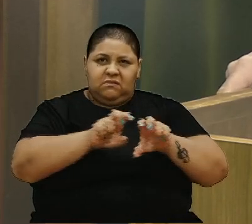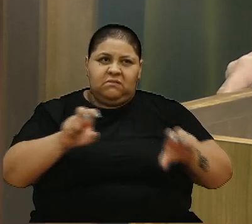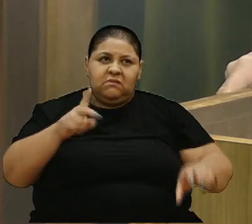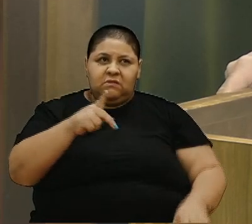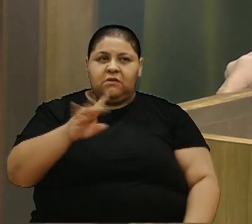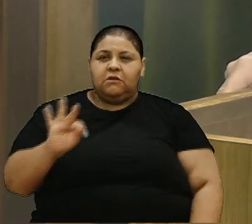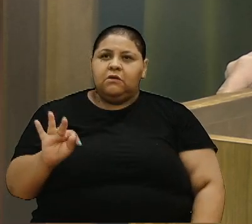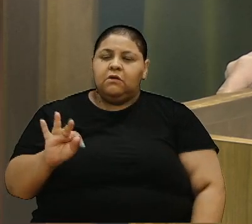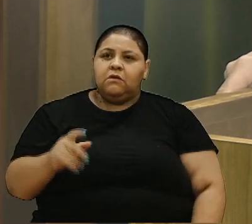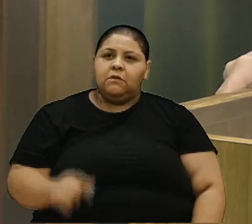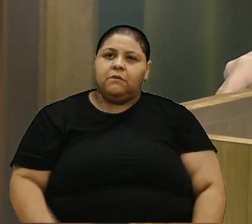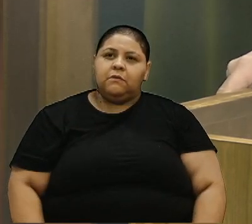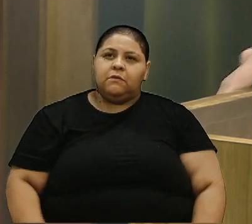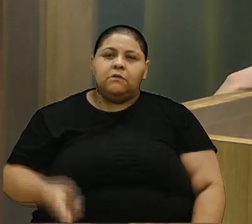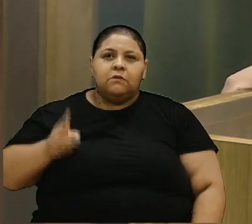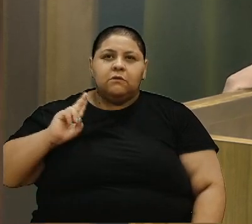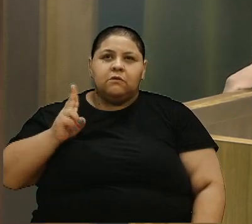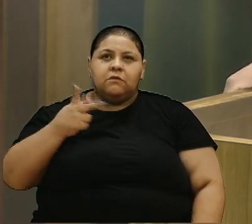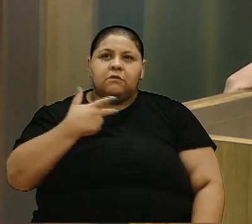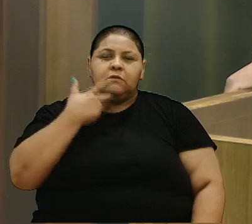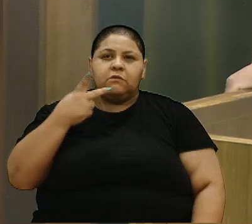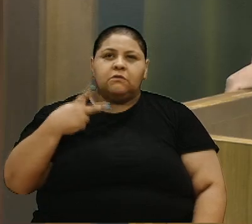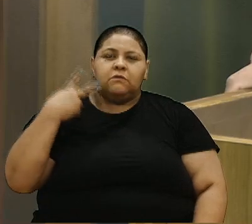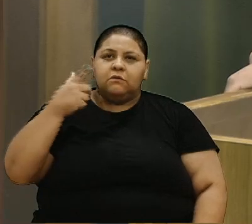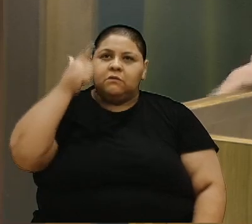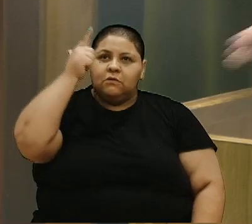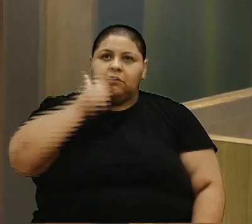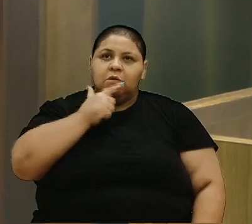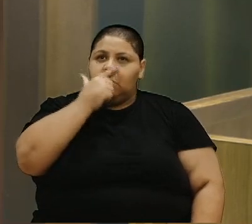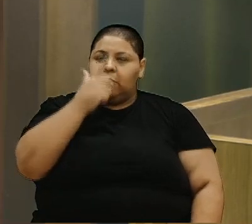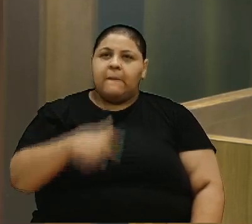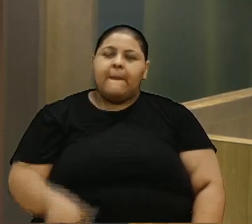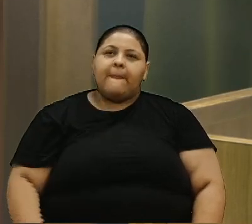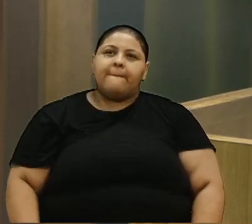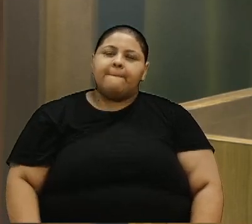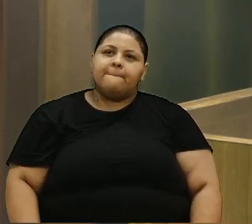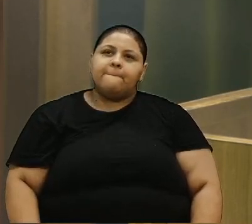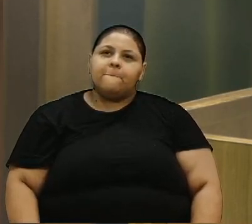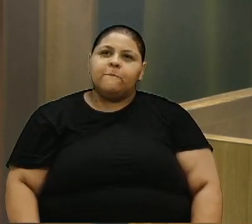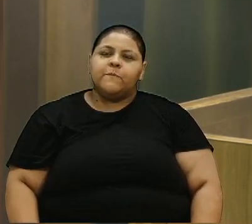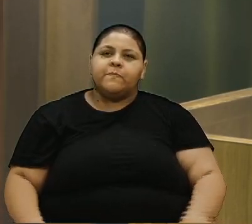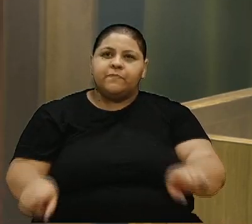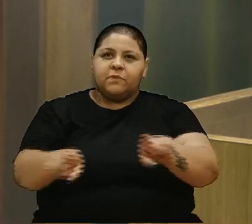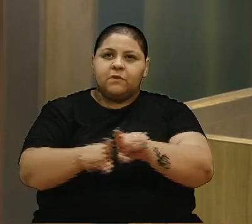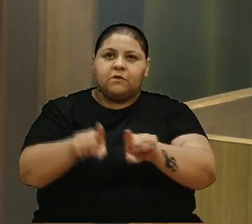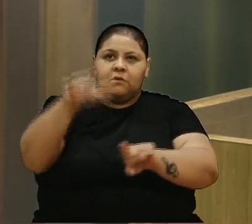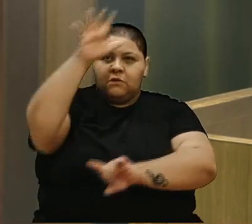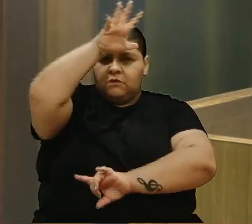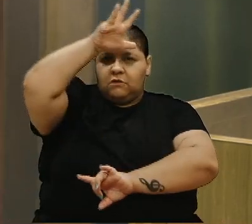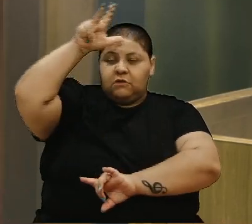PT. Segue com a palavra vereador Lucas Carenhato. O município de Caxias do